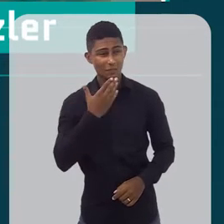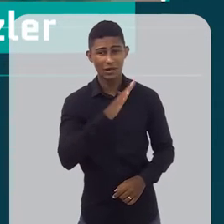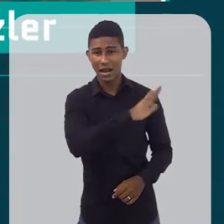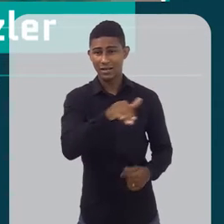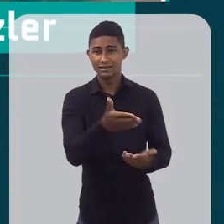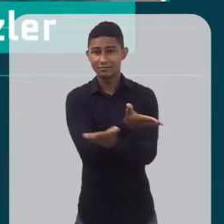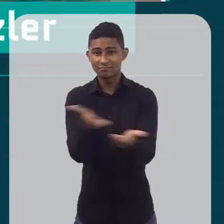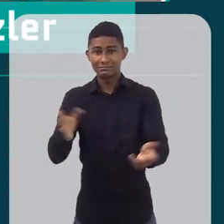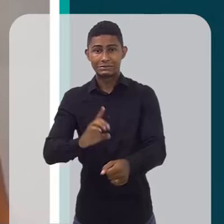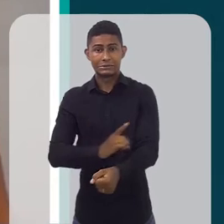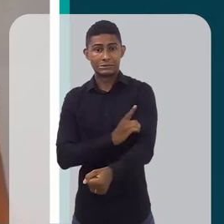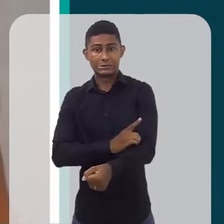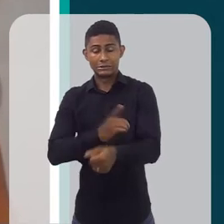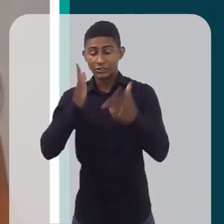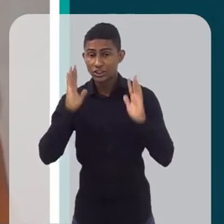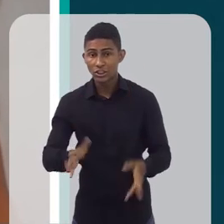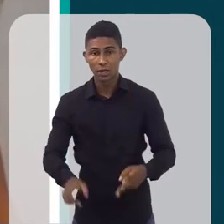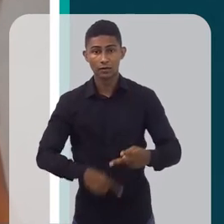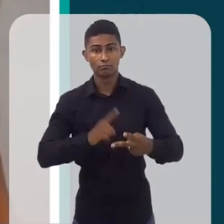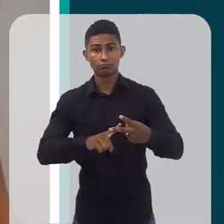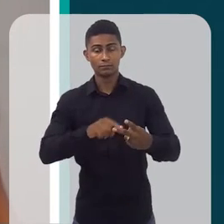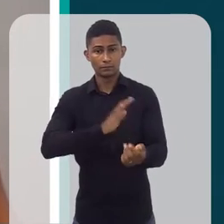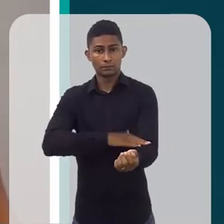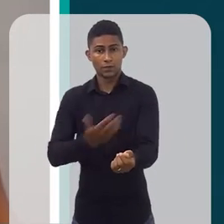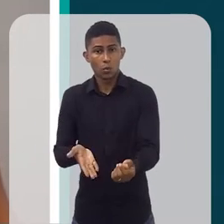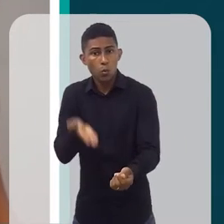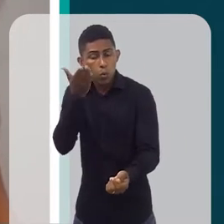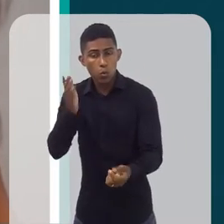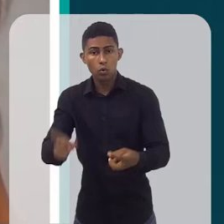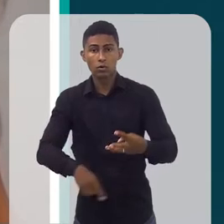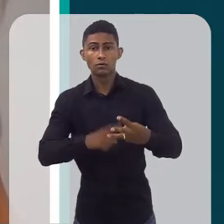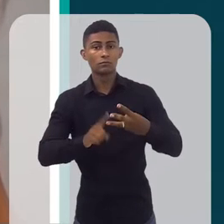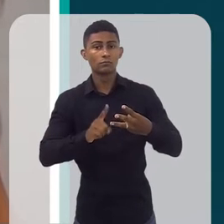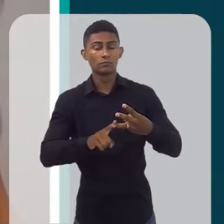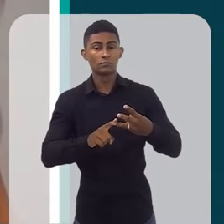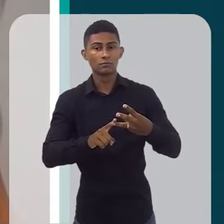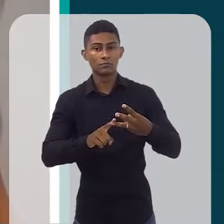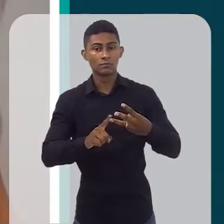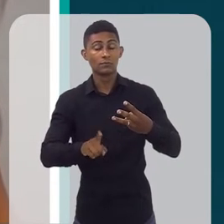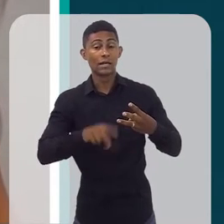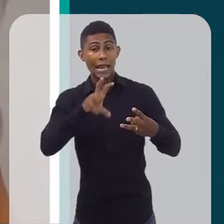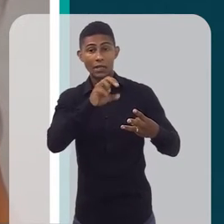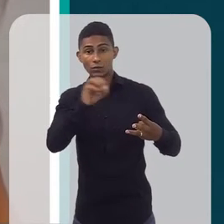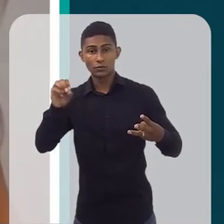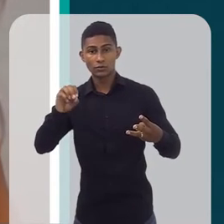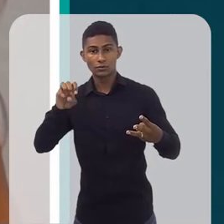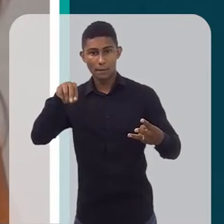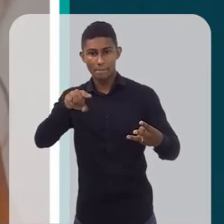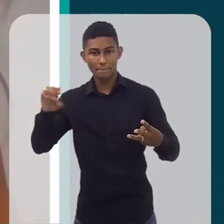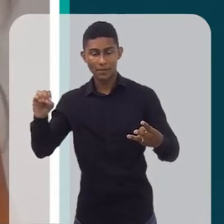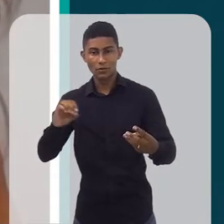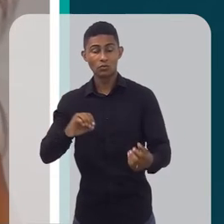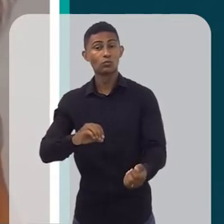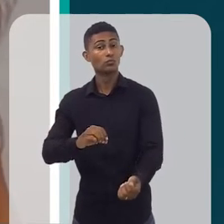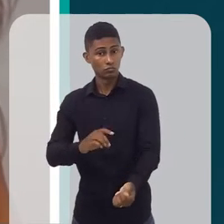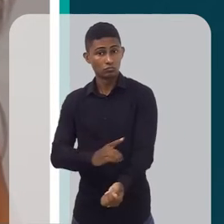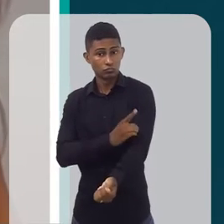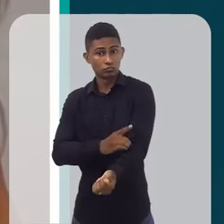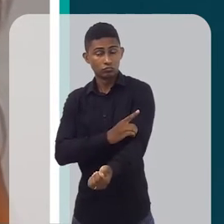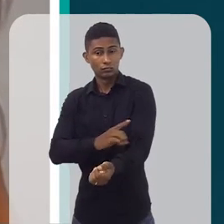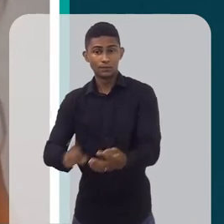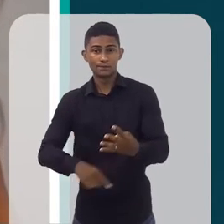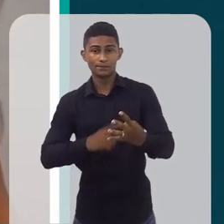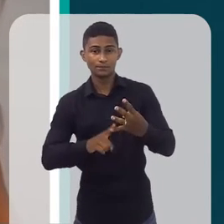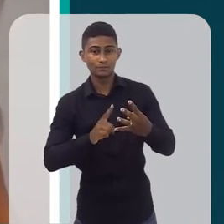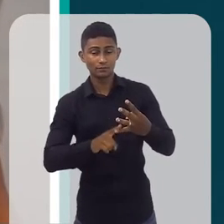com diabetes, que é hipertensas, 500 mil crianças com diabetes, tá? 1 milhão de